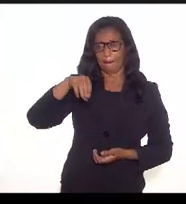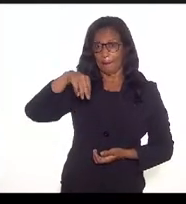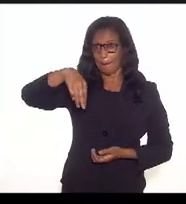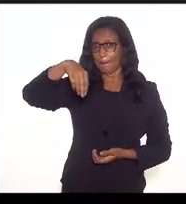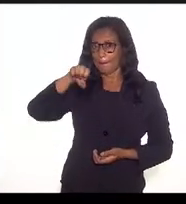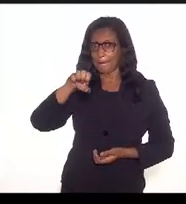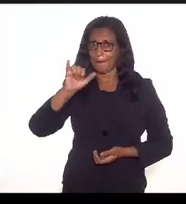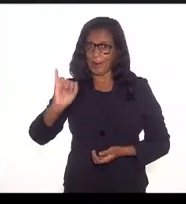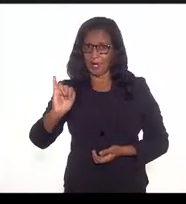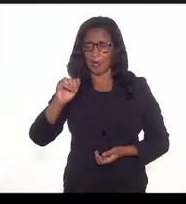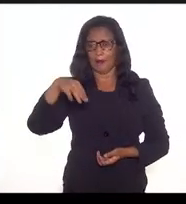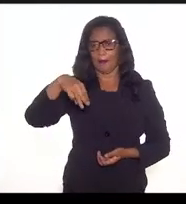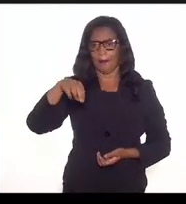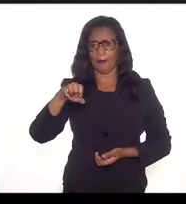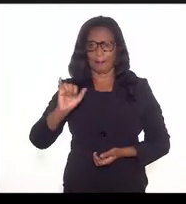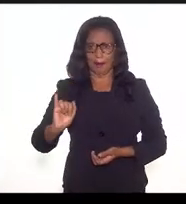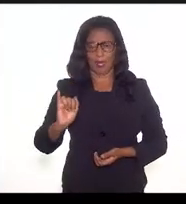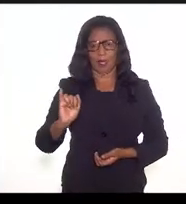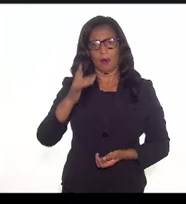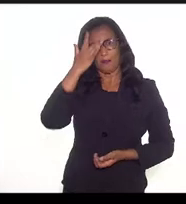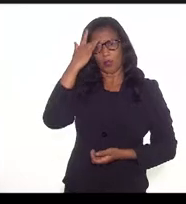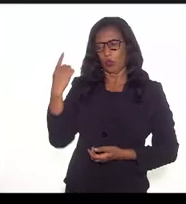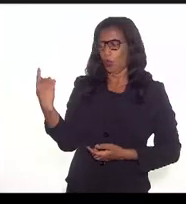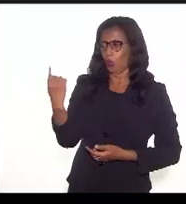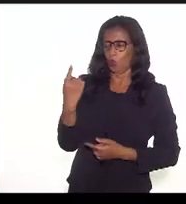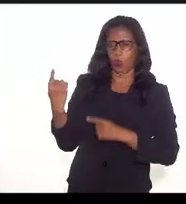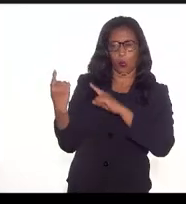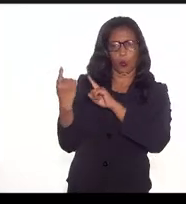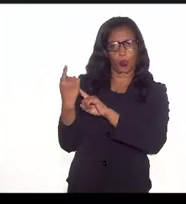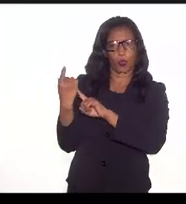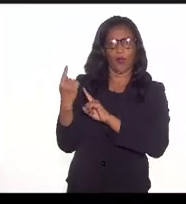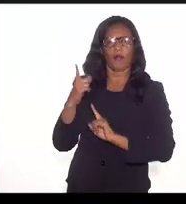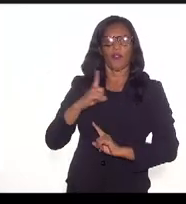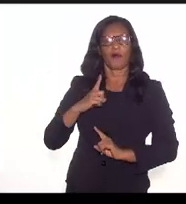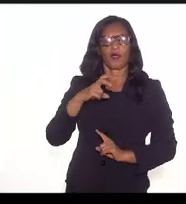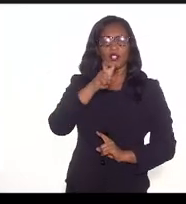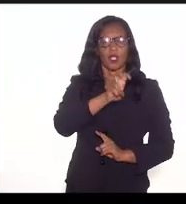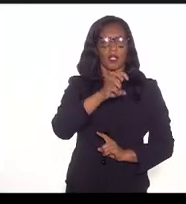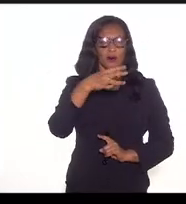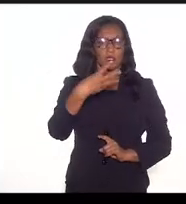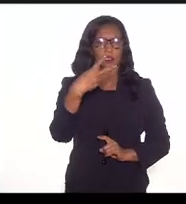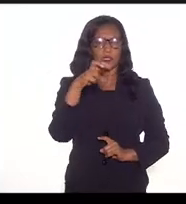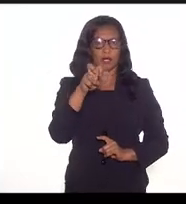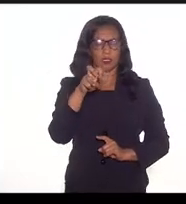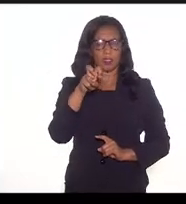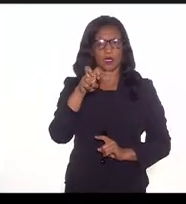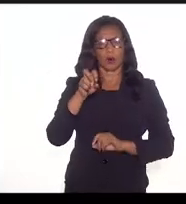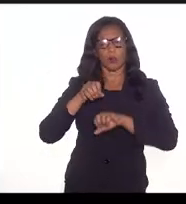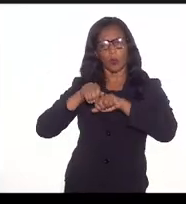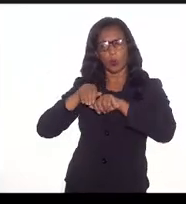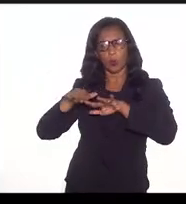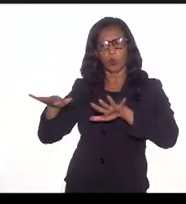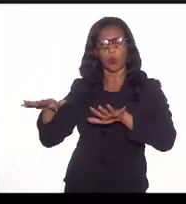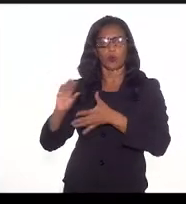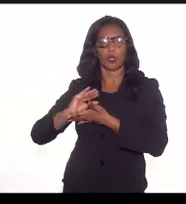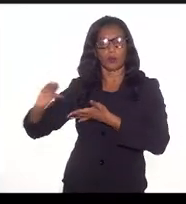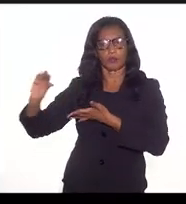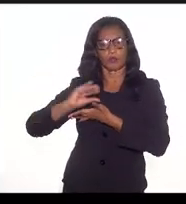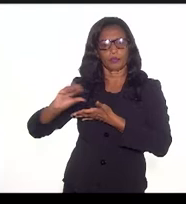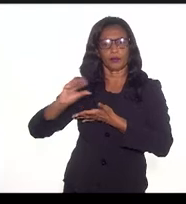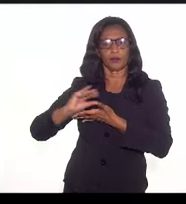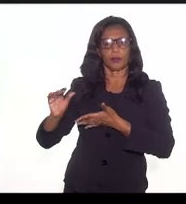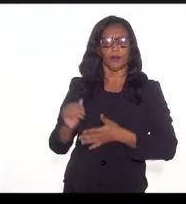do microempreendedor individual, a gente já fez 535 operações e já liberou 2.700.000 aproximadamente.